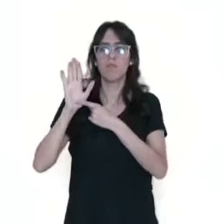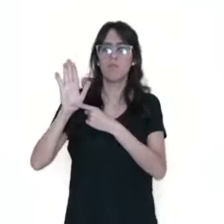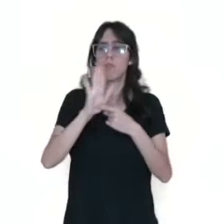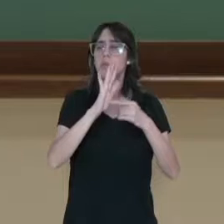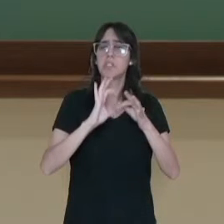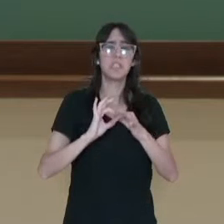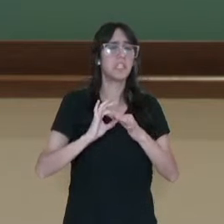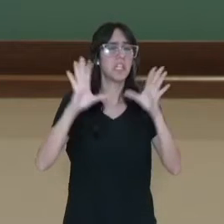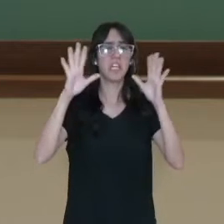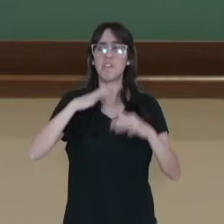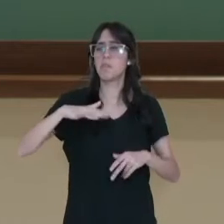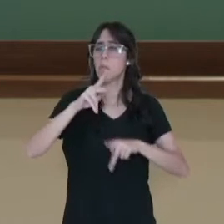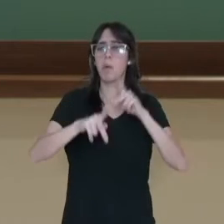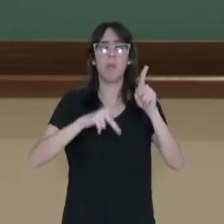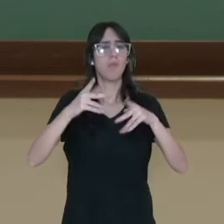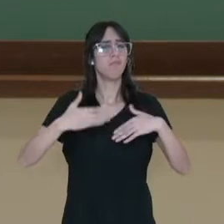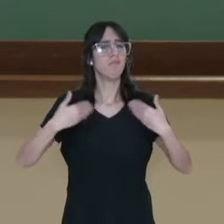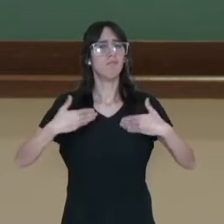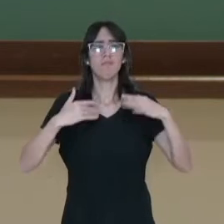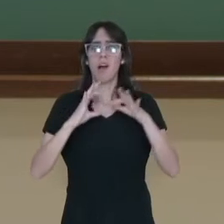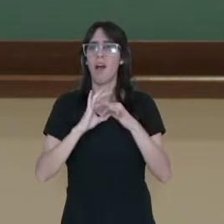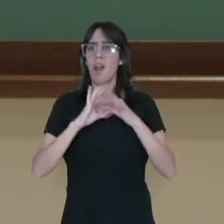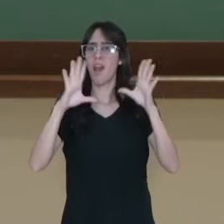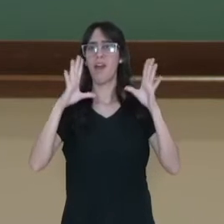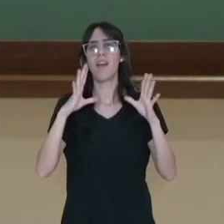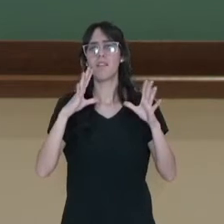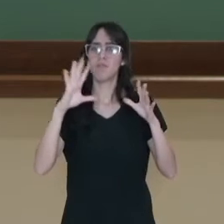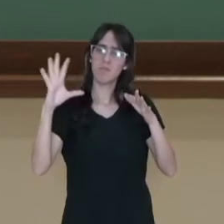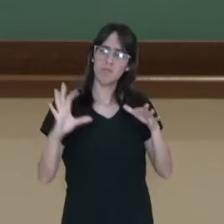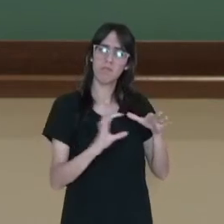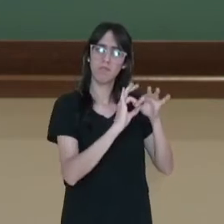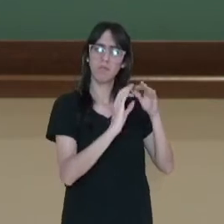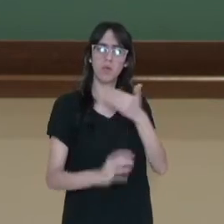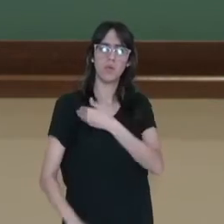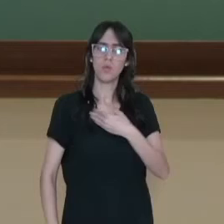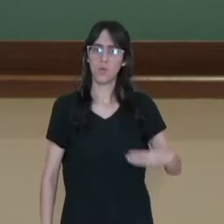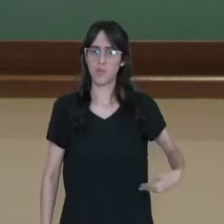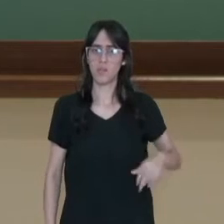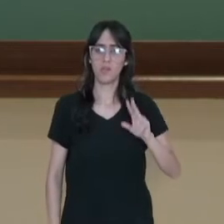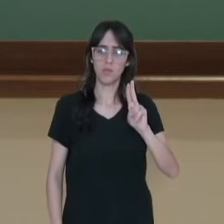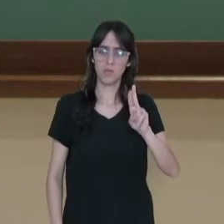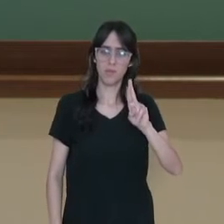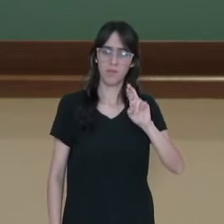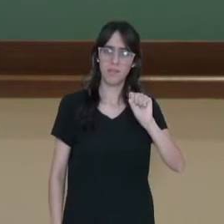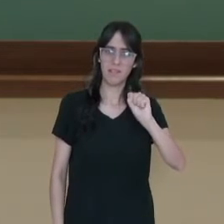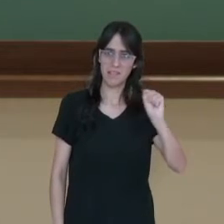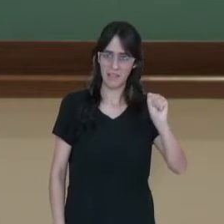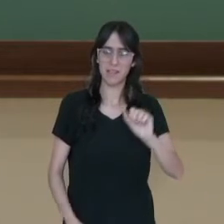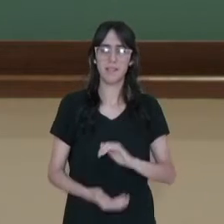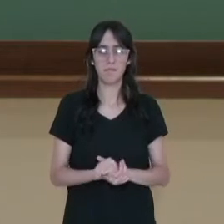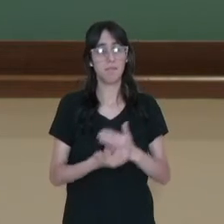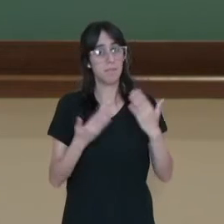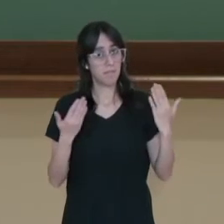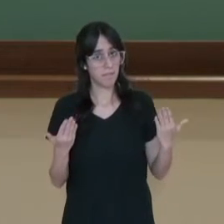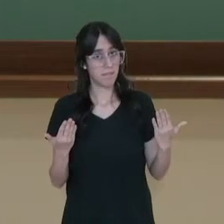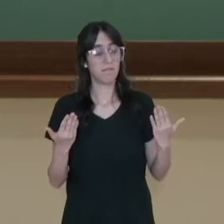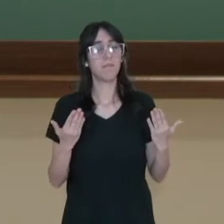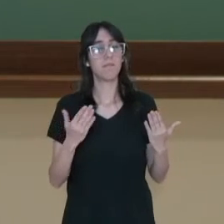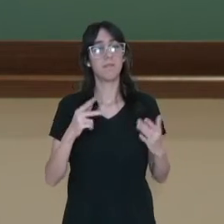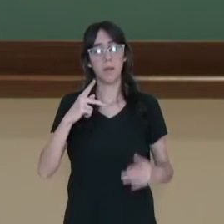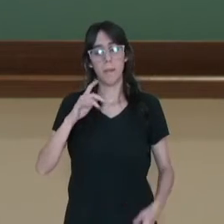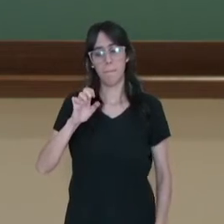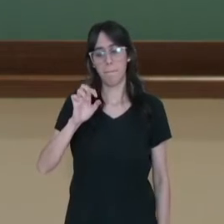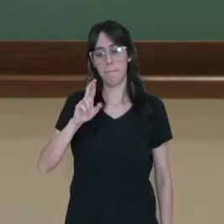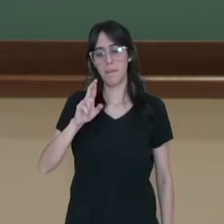população, a alegria nas ruas, junto aí do governo e do exército soviético. Então, perestroika, uma